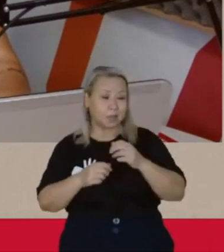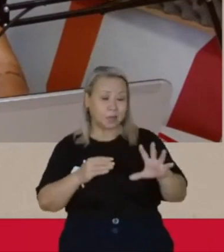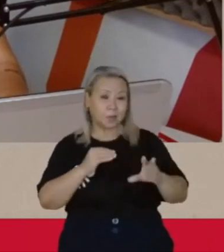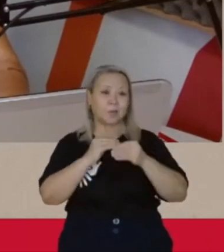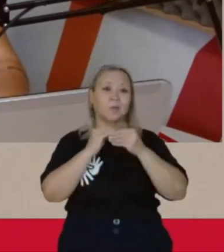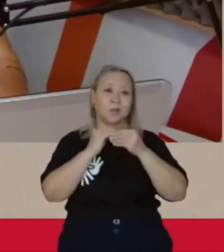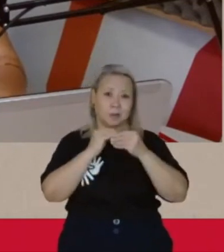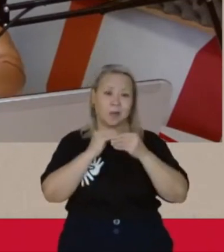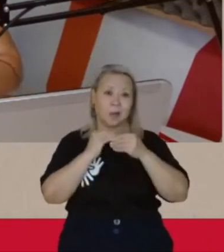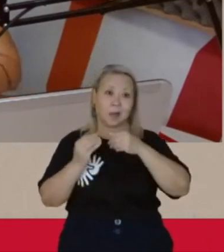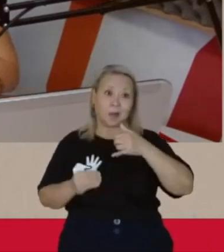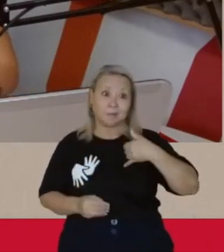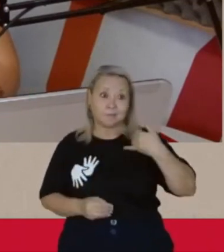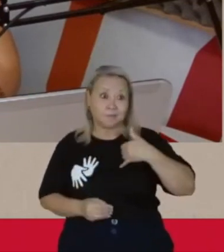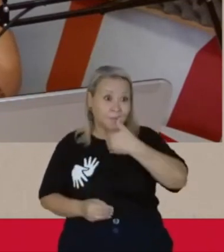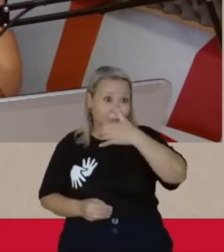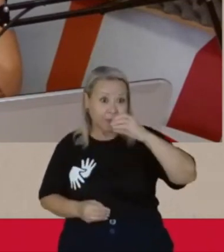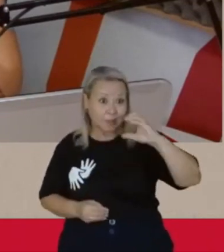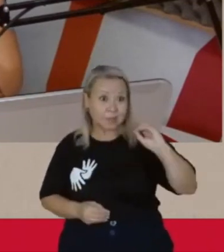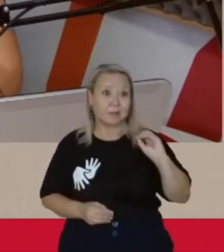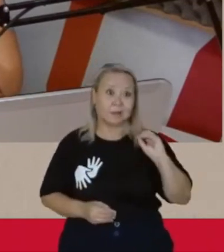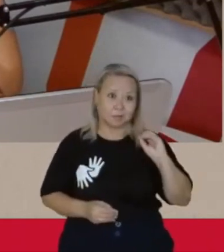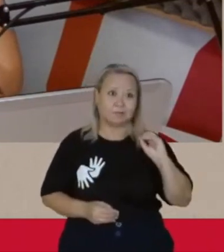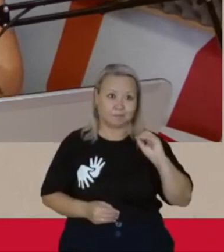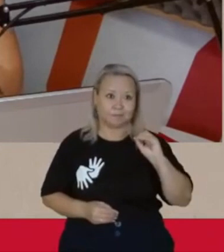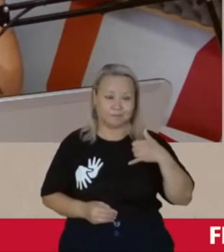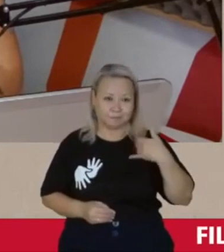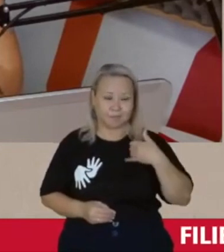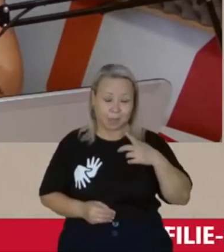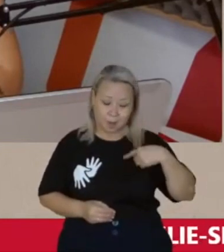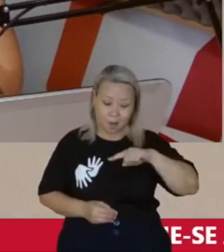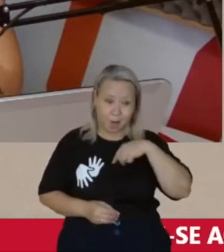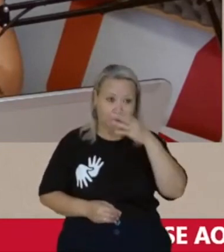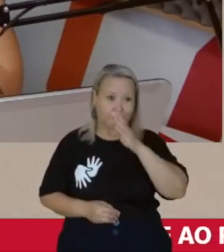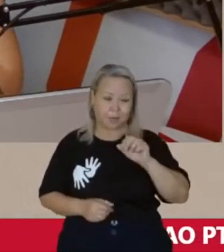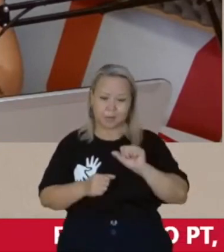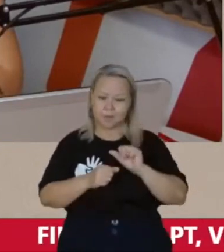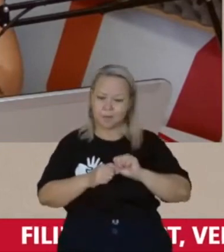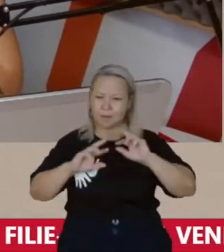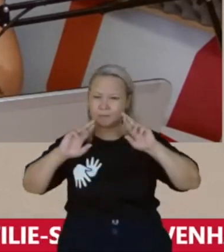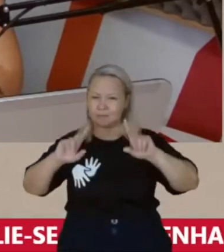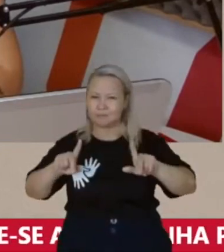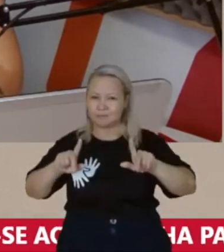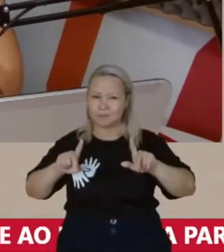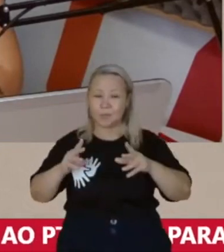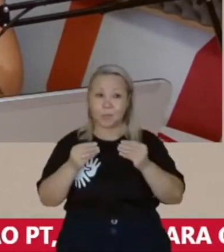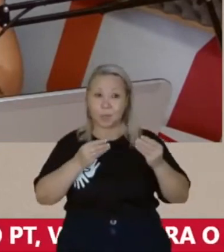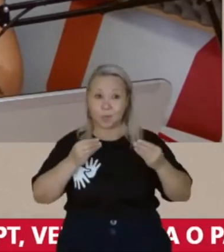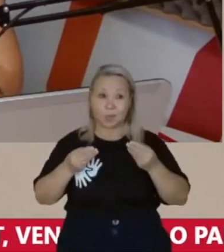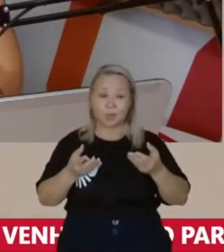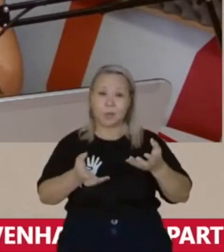um século de existência. Um século que, para nós no Brasil, fez muita diferença. Eu